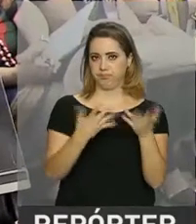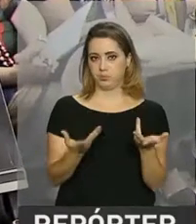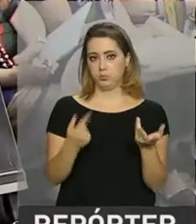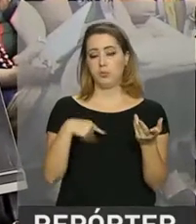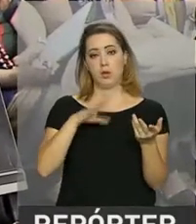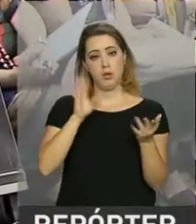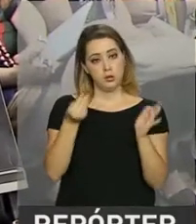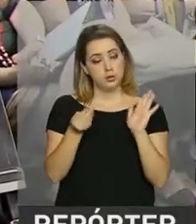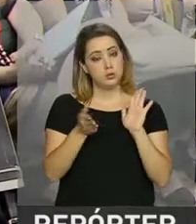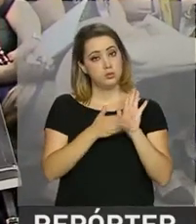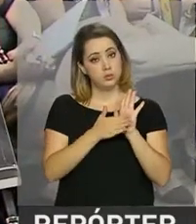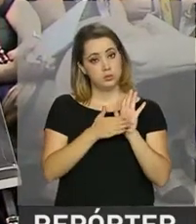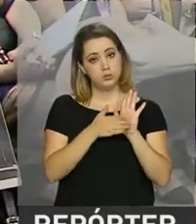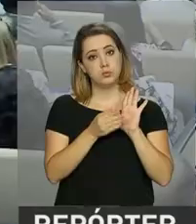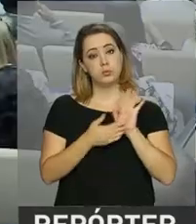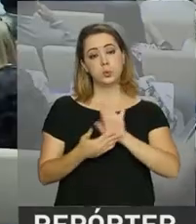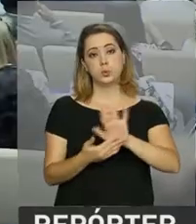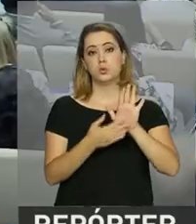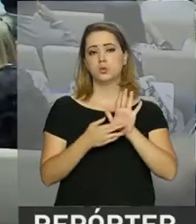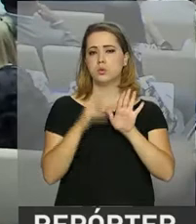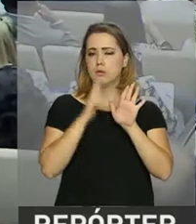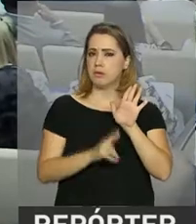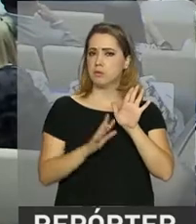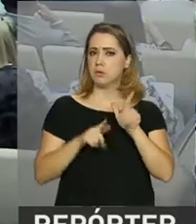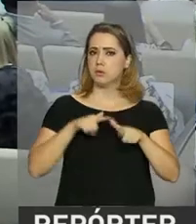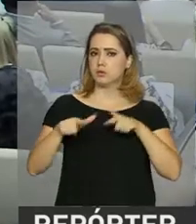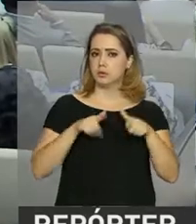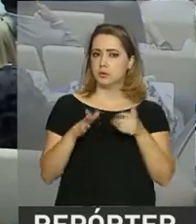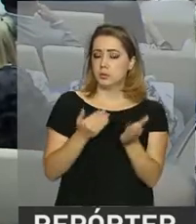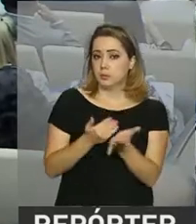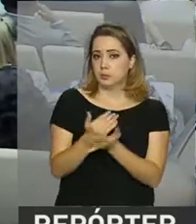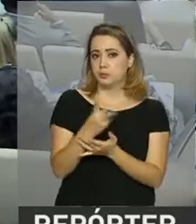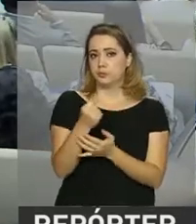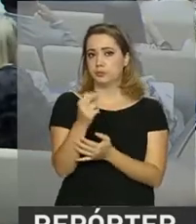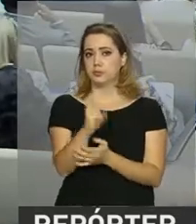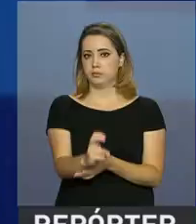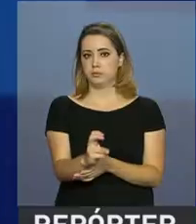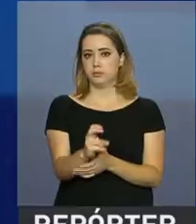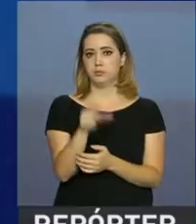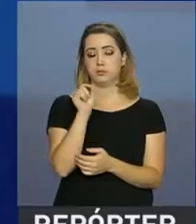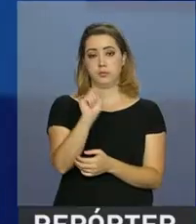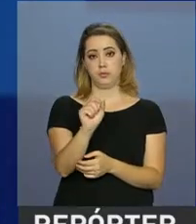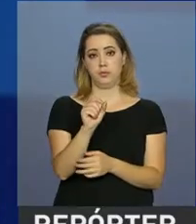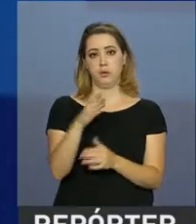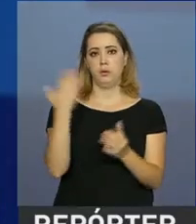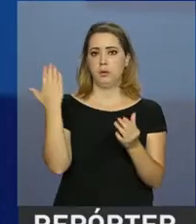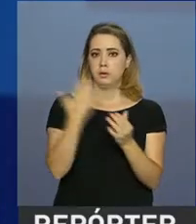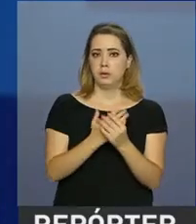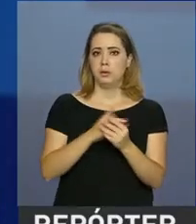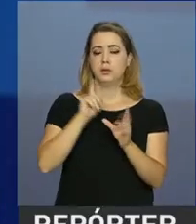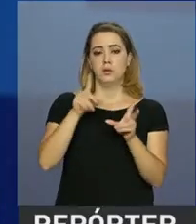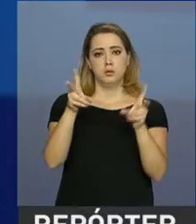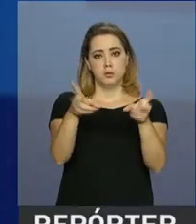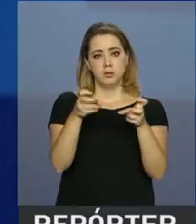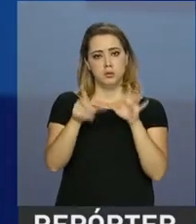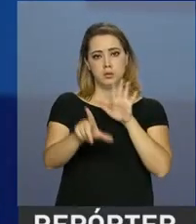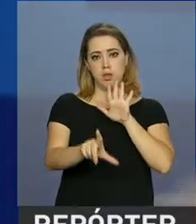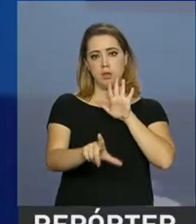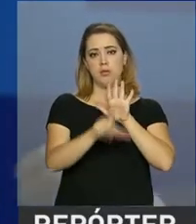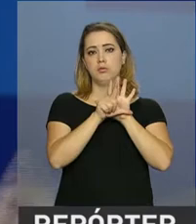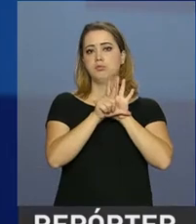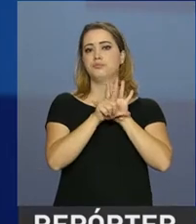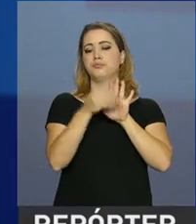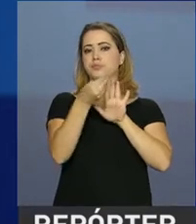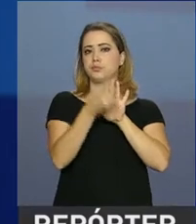apresentados os resultados do trabalho que é realizado desde 2000 e 15 esse processo está previsto nas leis que